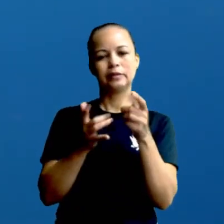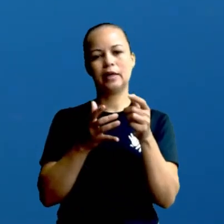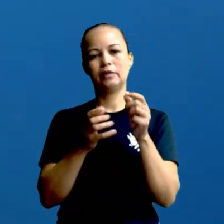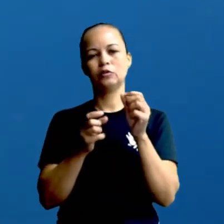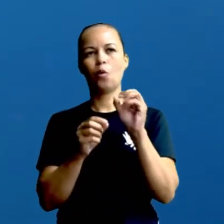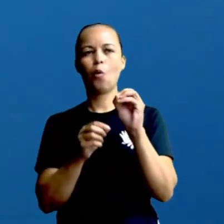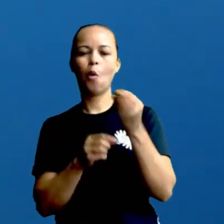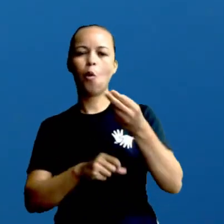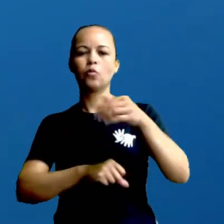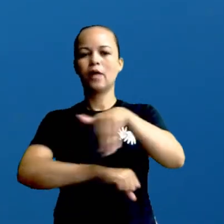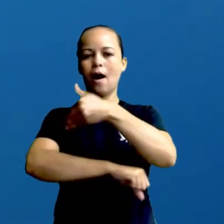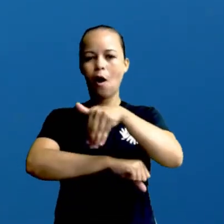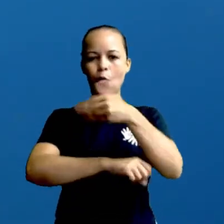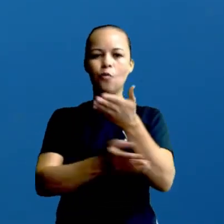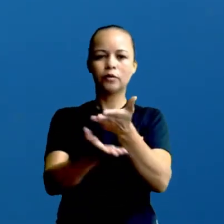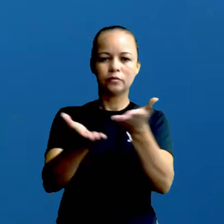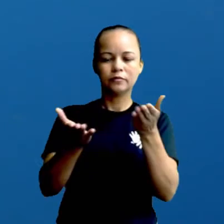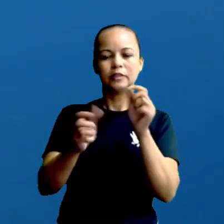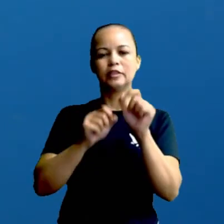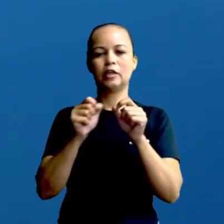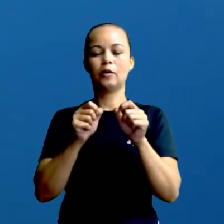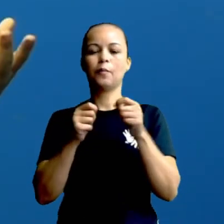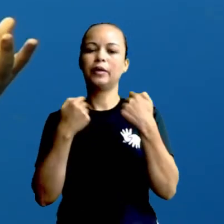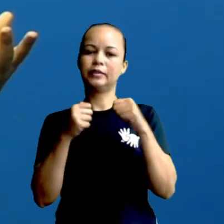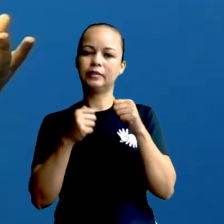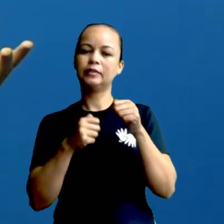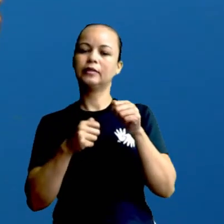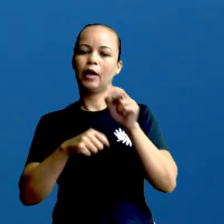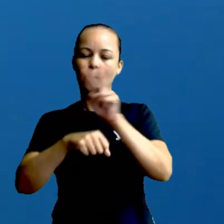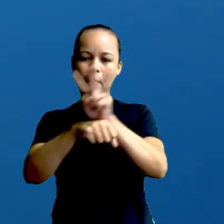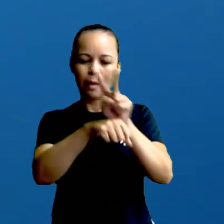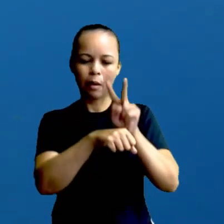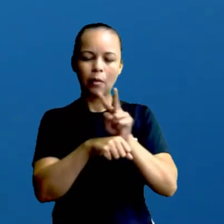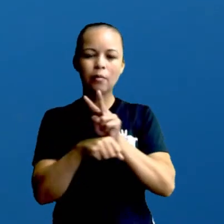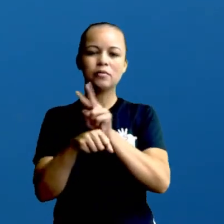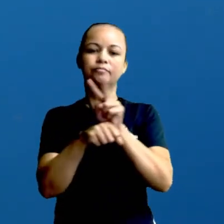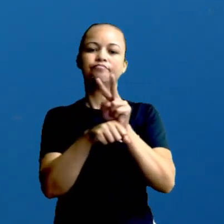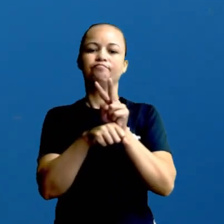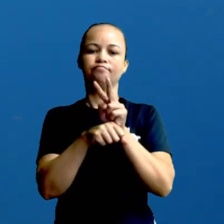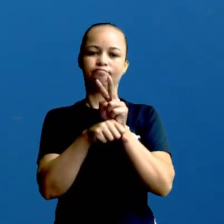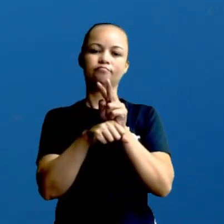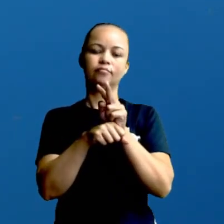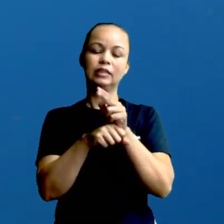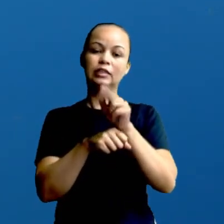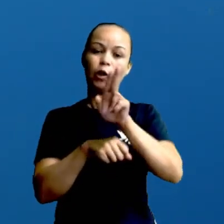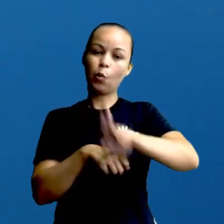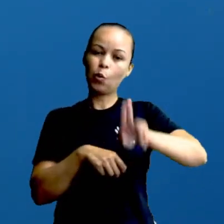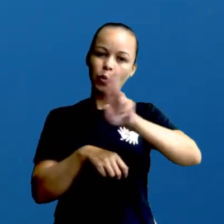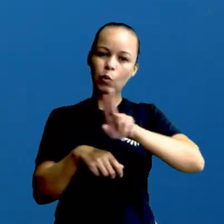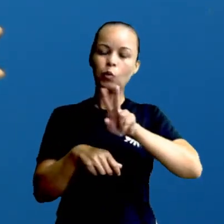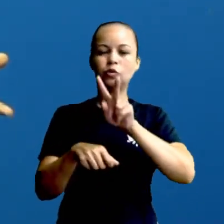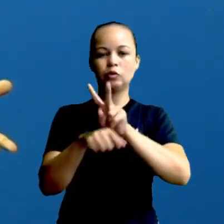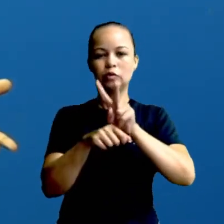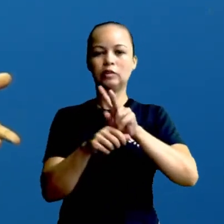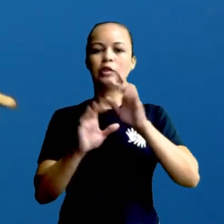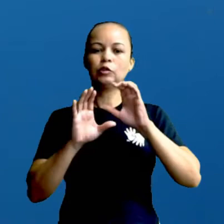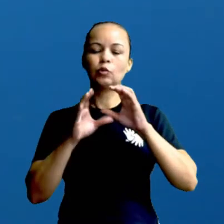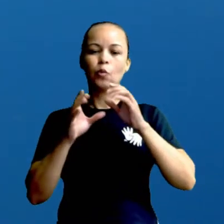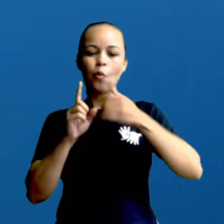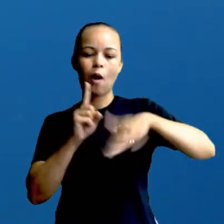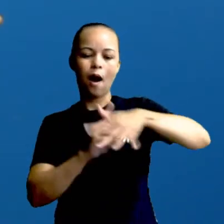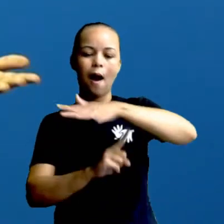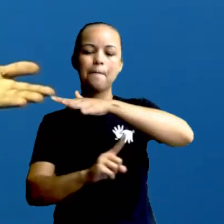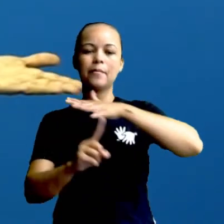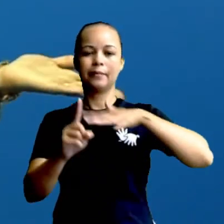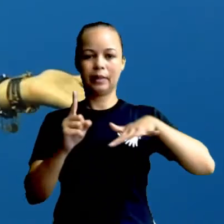bairro, sempre valorizando essa questão da preservação, esse uso e também essa preservação ambiental,